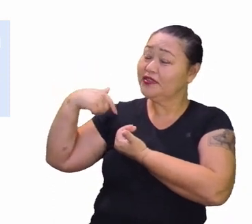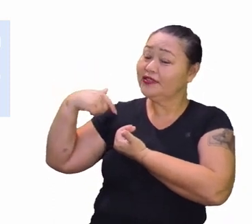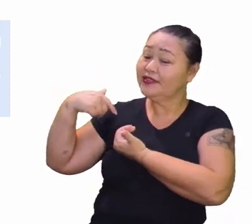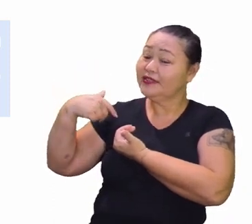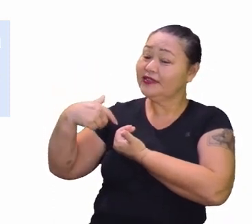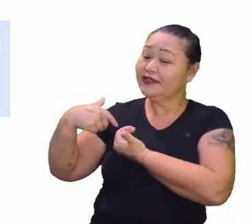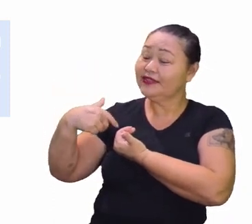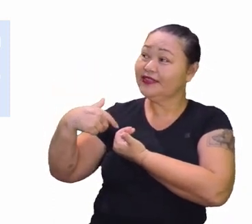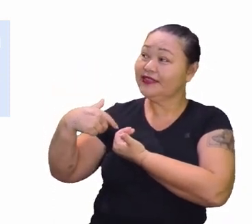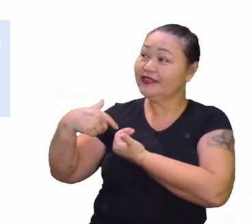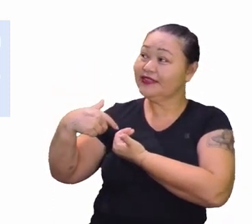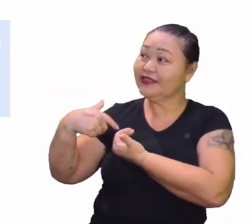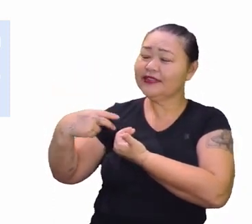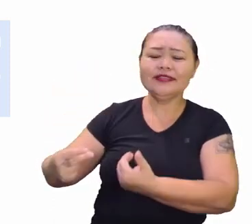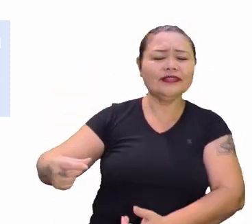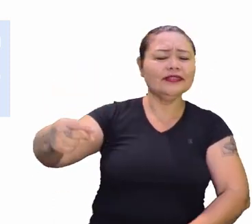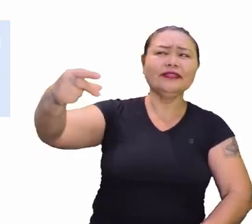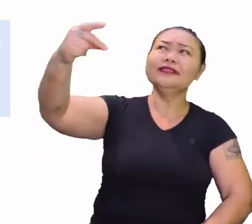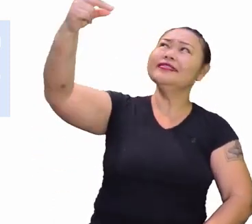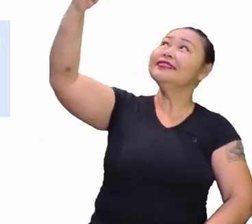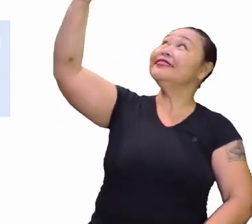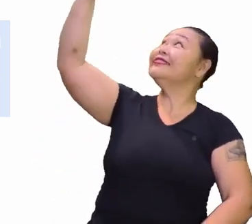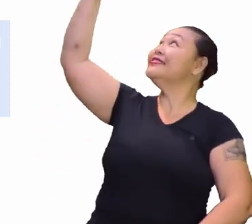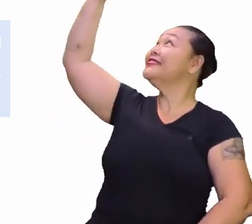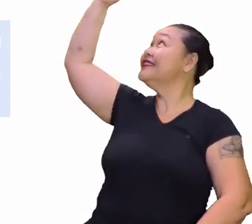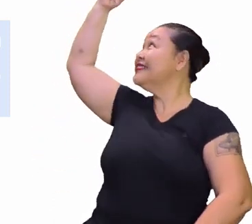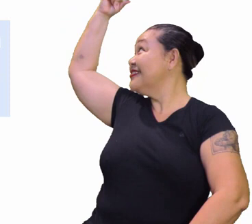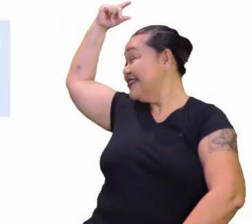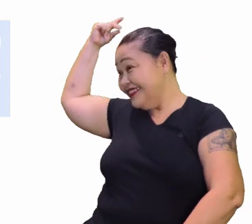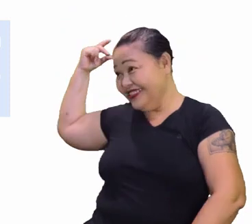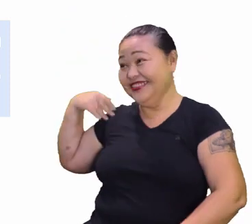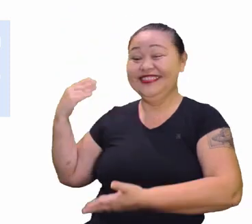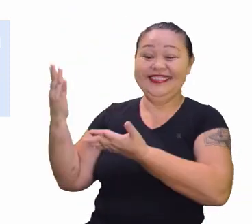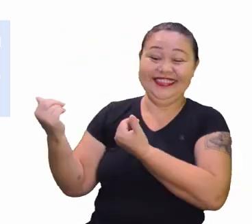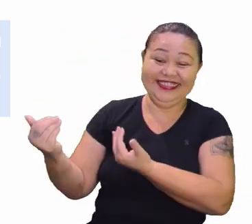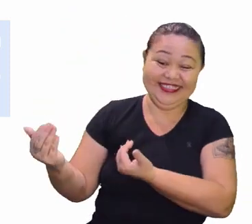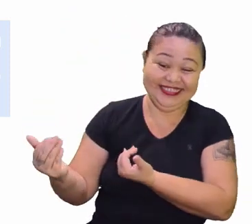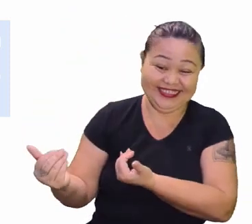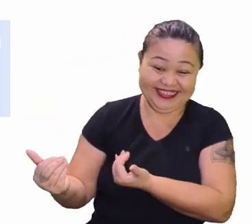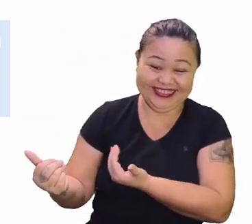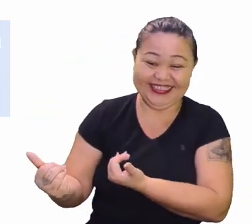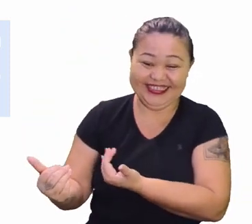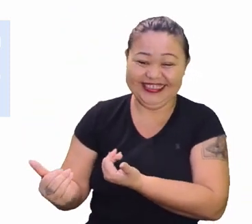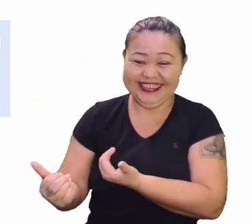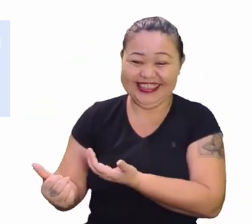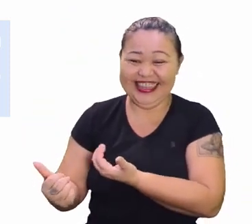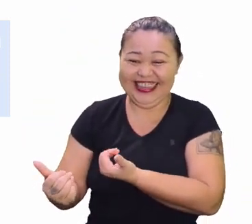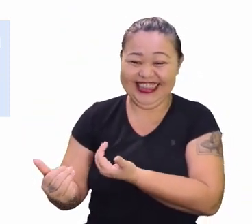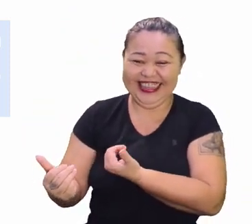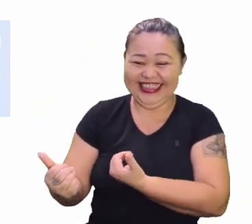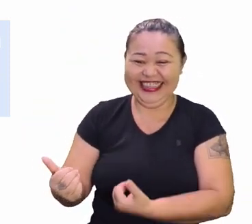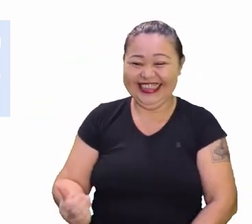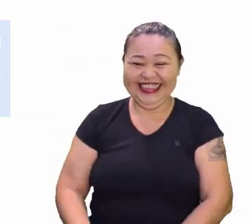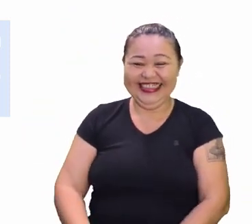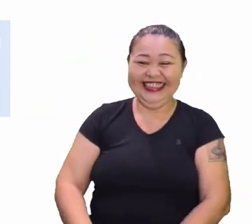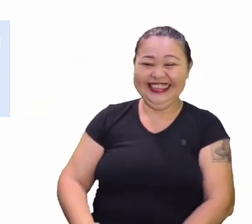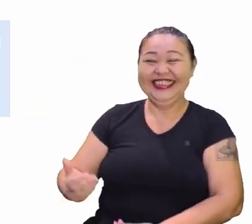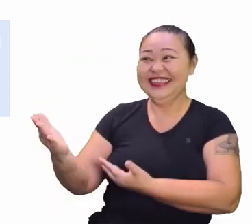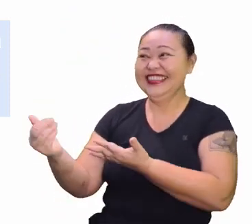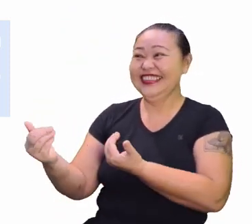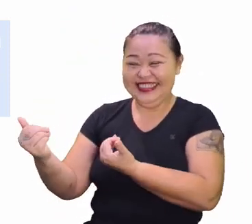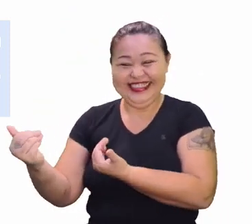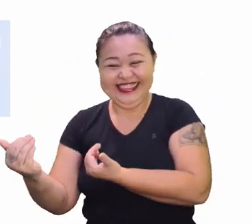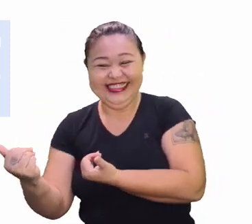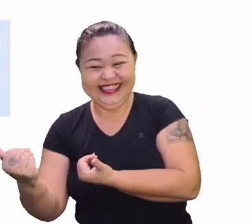como é que a Japa fala, olha lá, ó. Há muito tempo atrás, quando eu era jovem, não é isso, Aldelinda? Quando eu